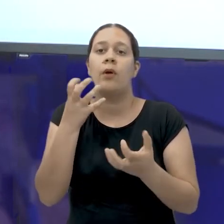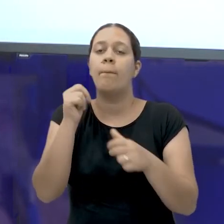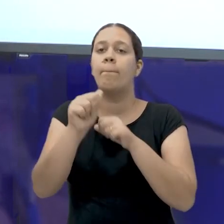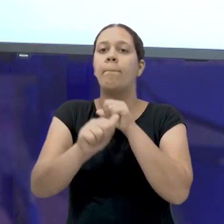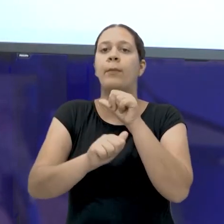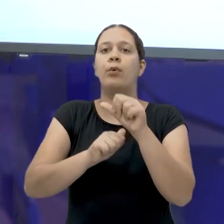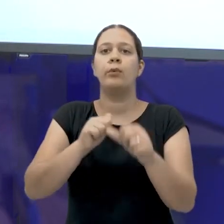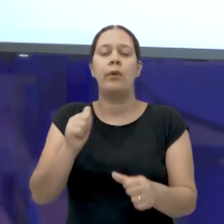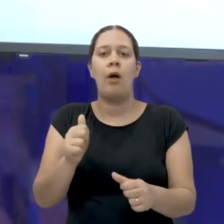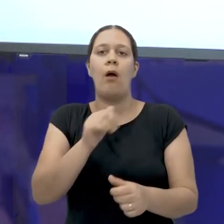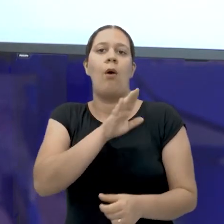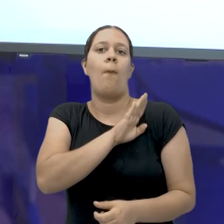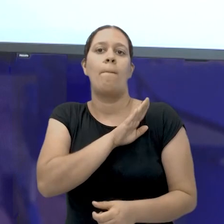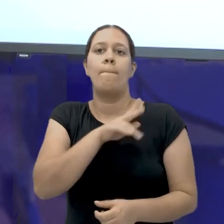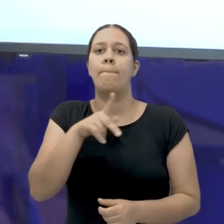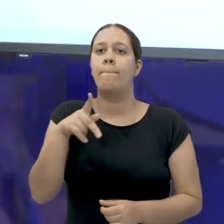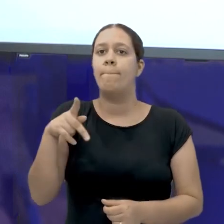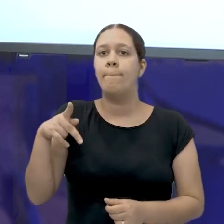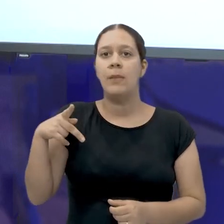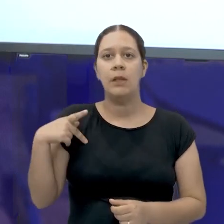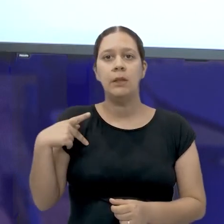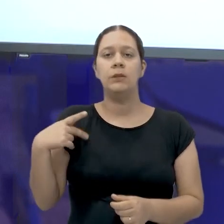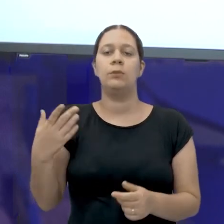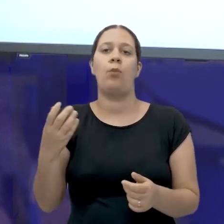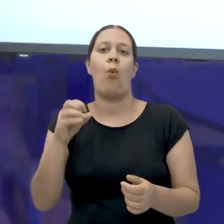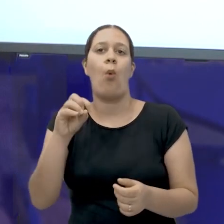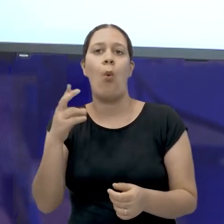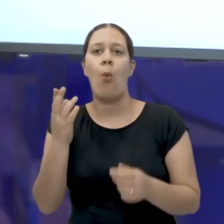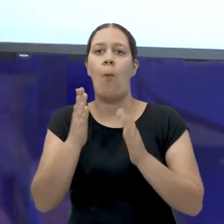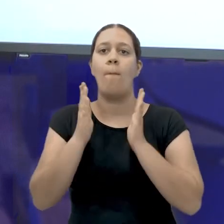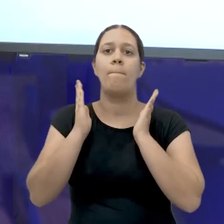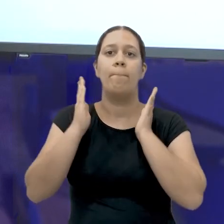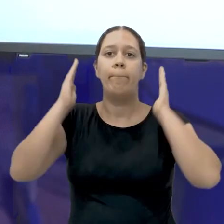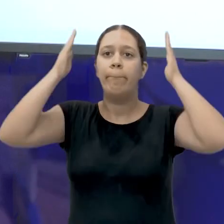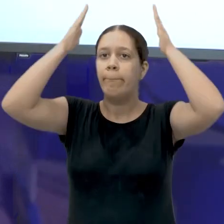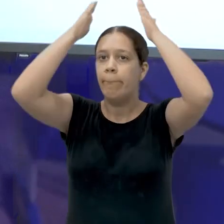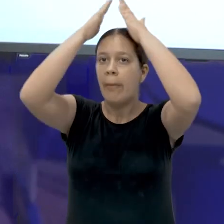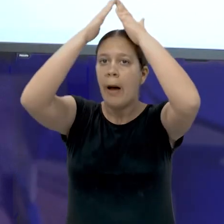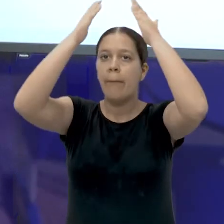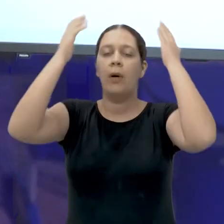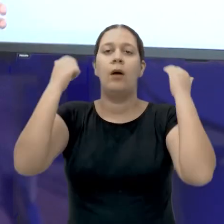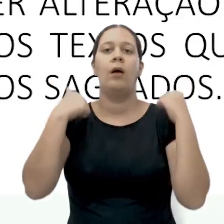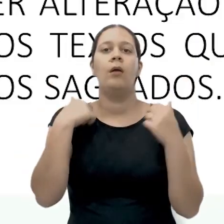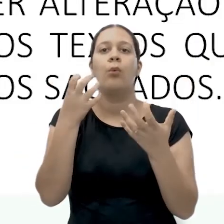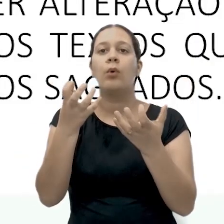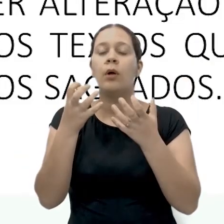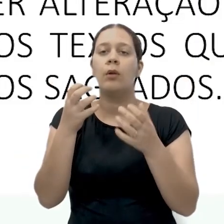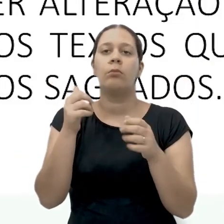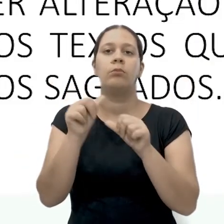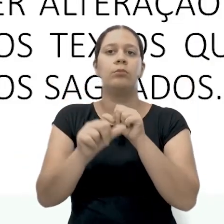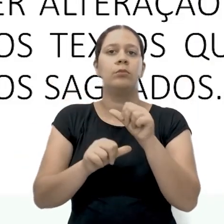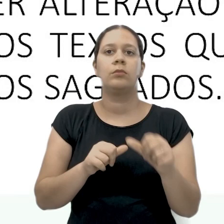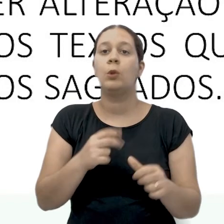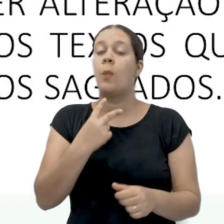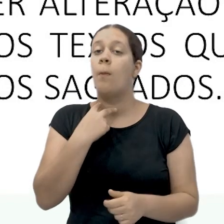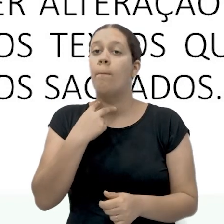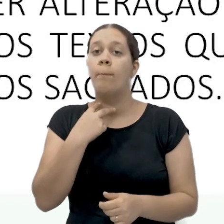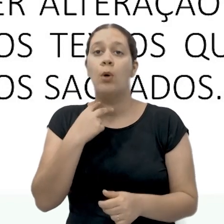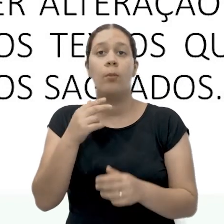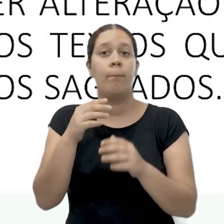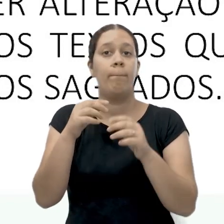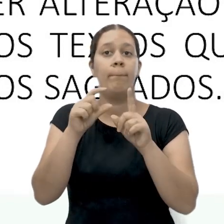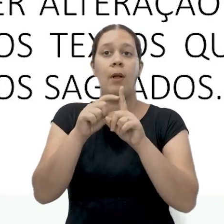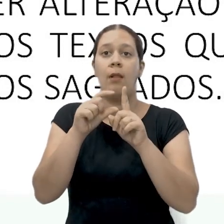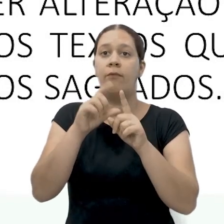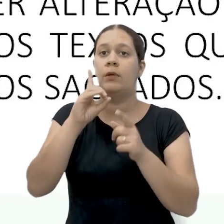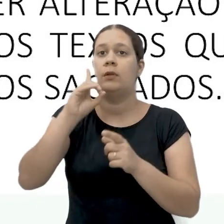Ou o bispo vai dizer, o papa, eu quero mudar isso aqui para... Não. A palavra é inalterável.